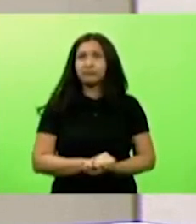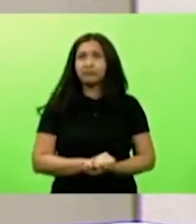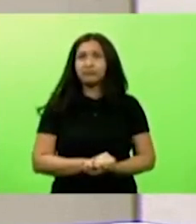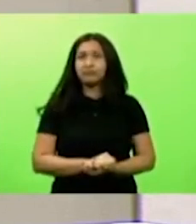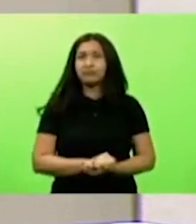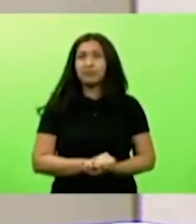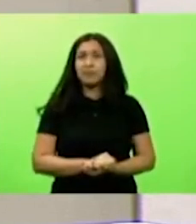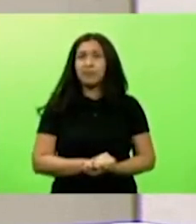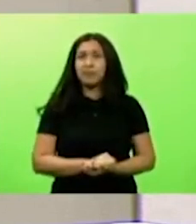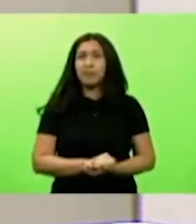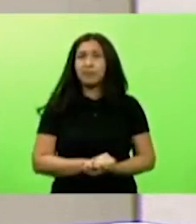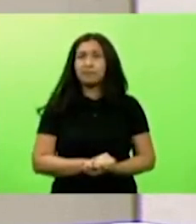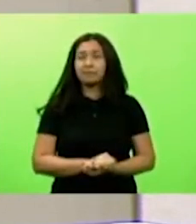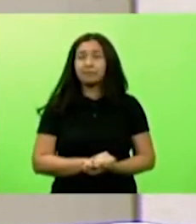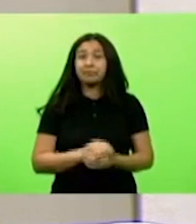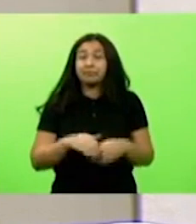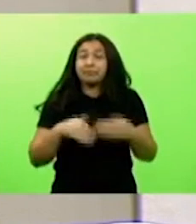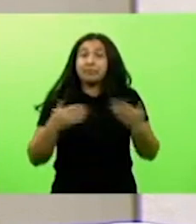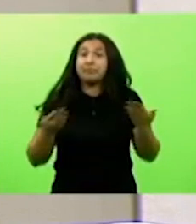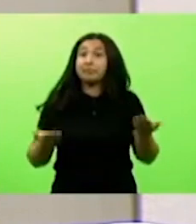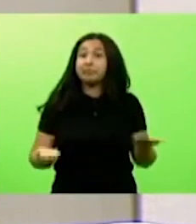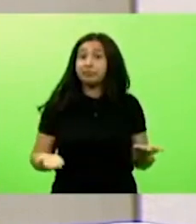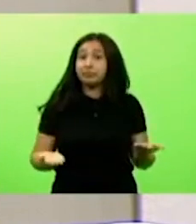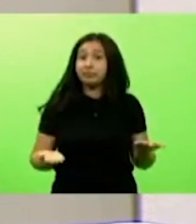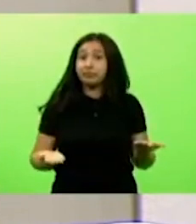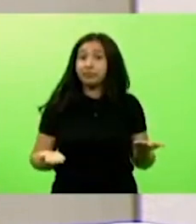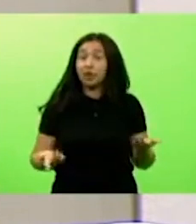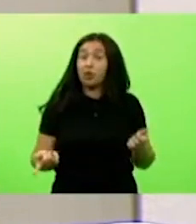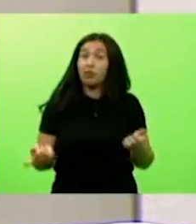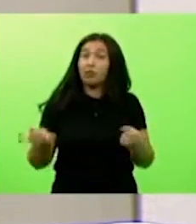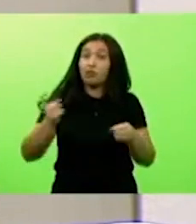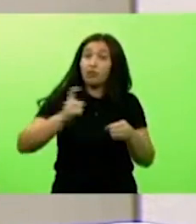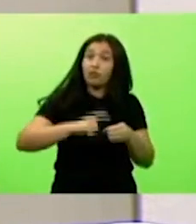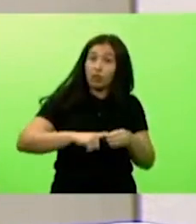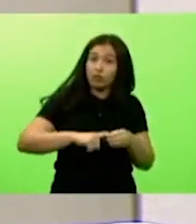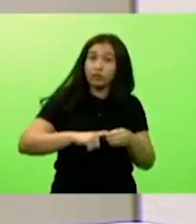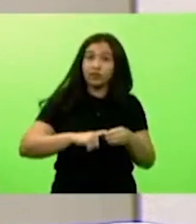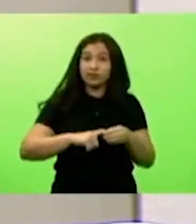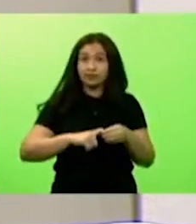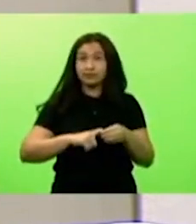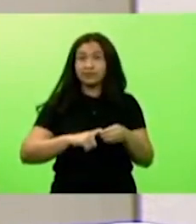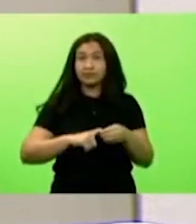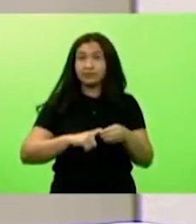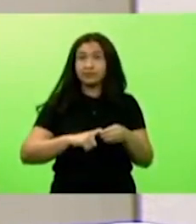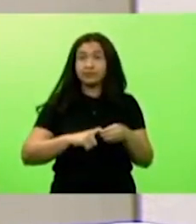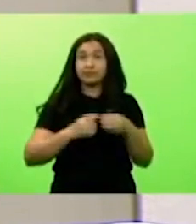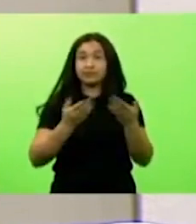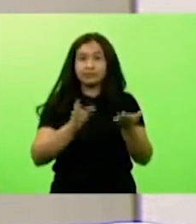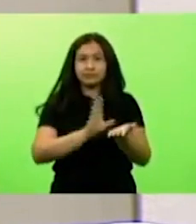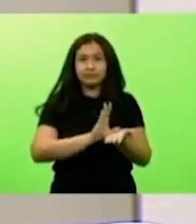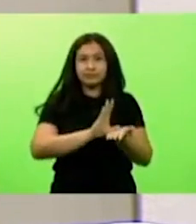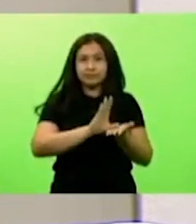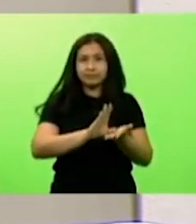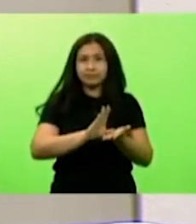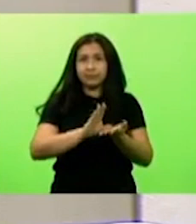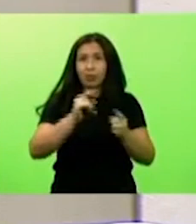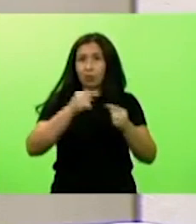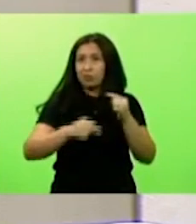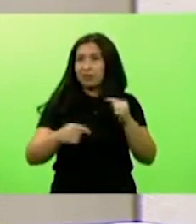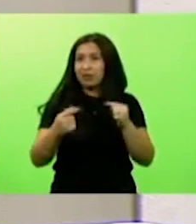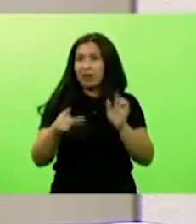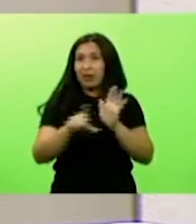funções diante desse quadro o restabelecimento da gratificação seria ilegal